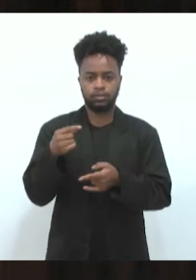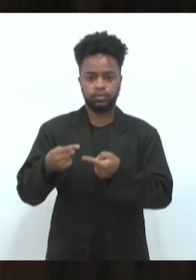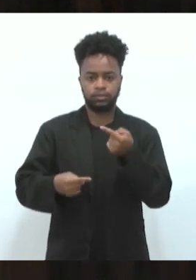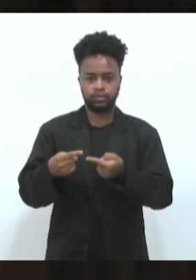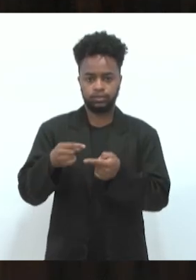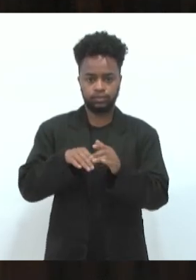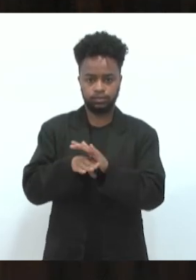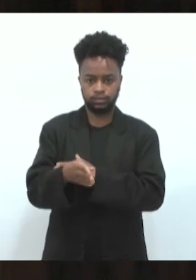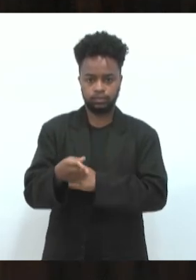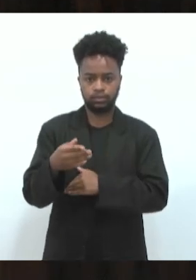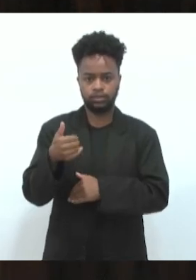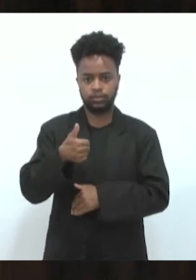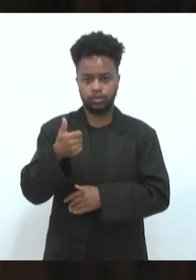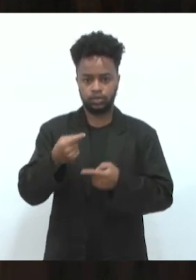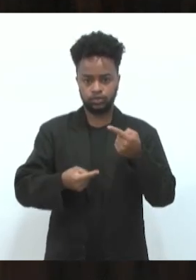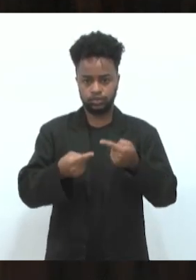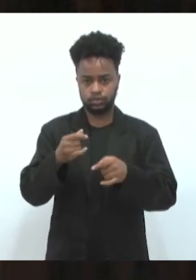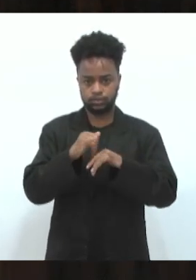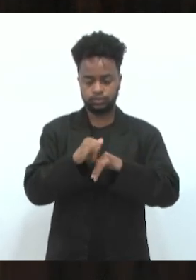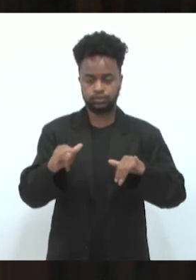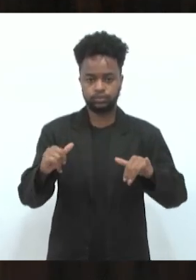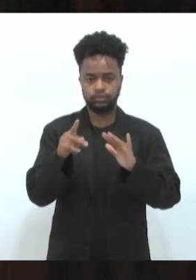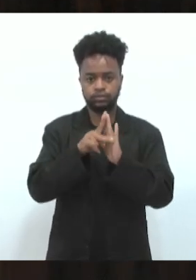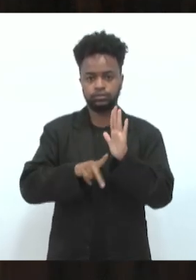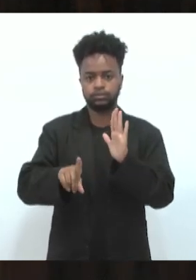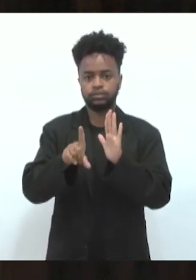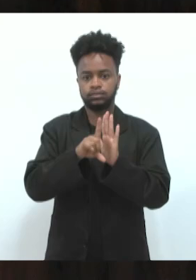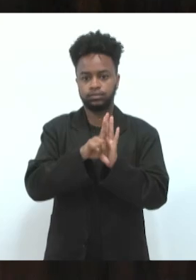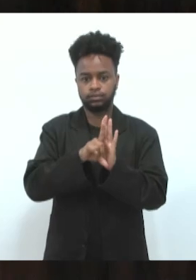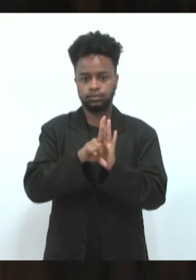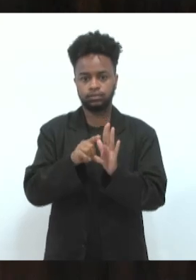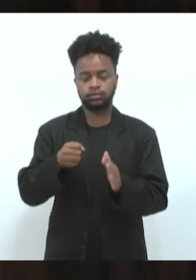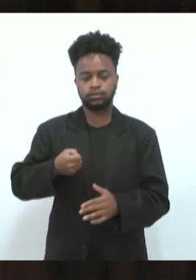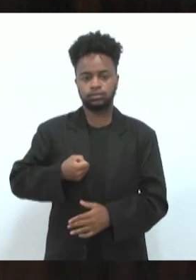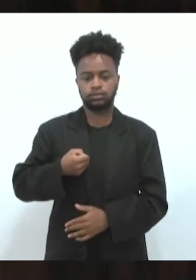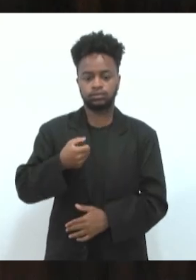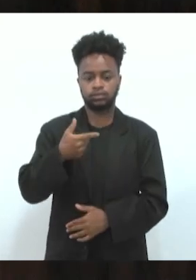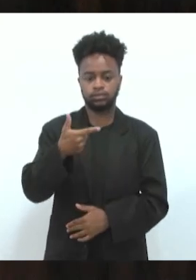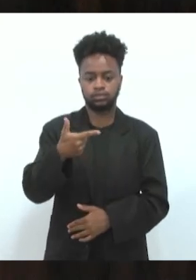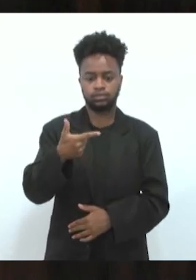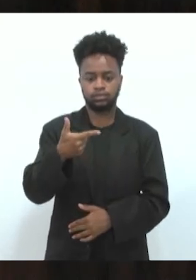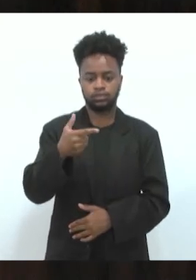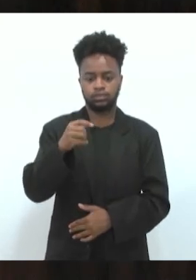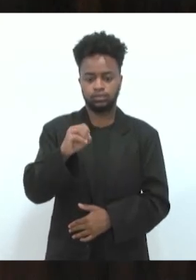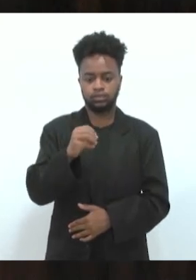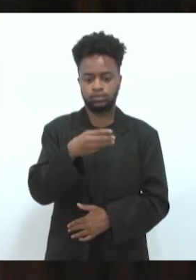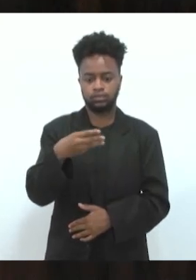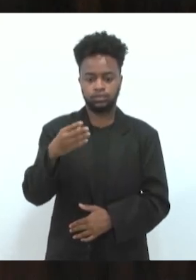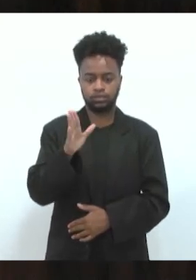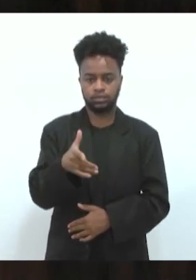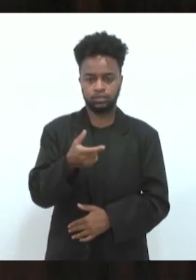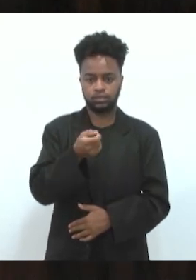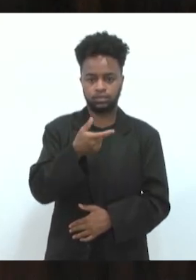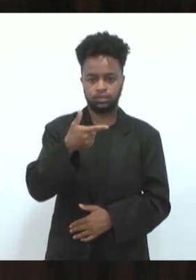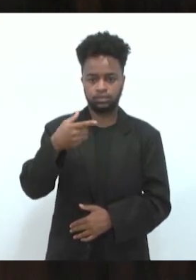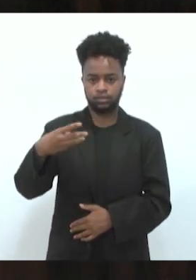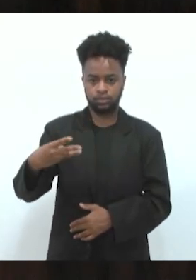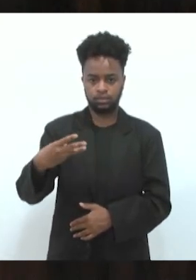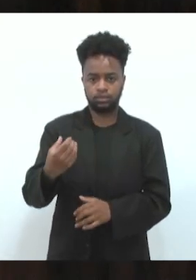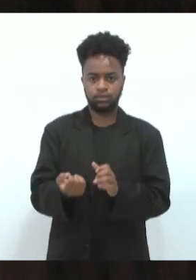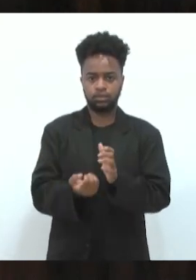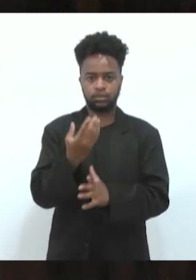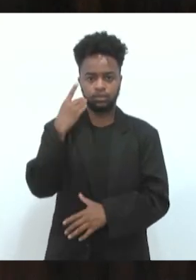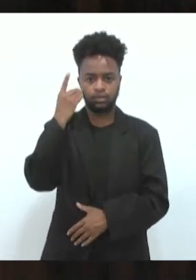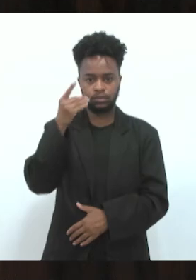primeira discussão, anuncio projeto de lei número 2033 de 2023, de autoria